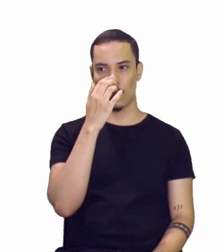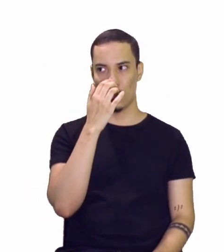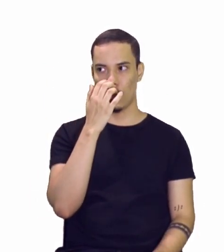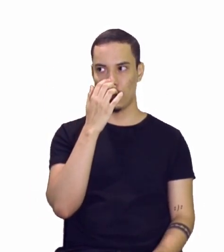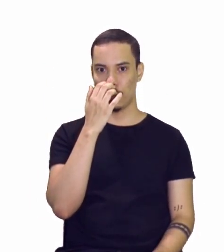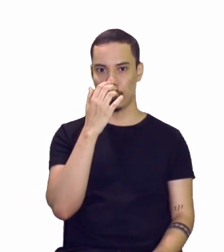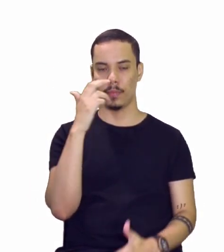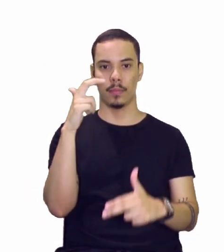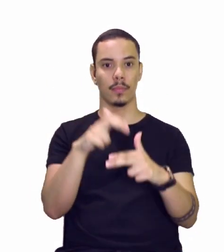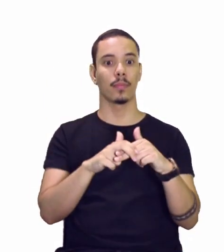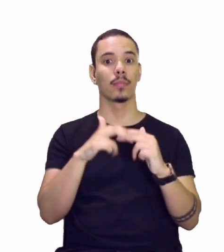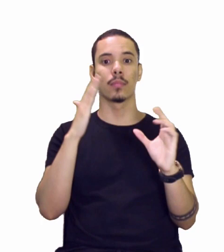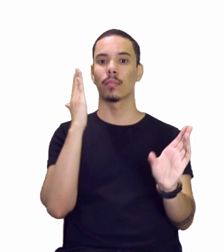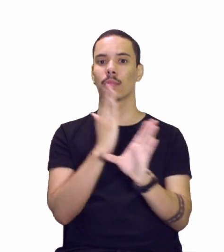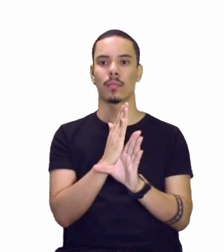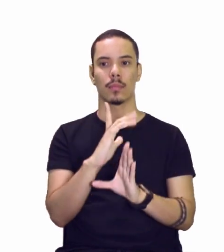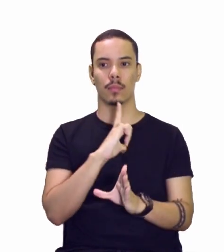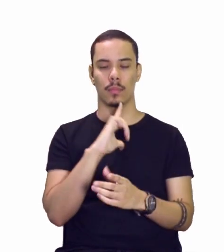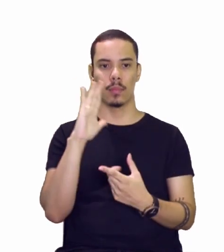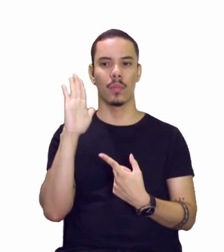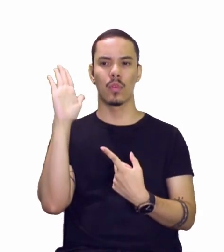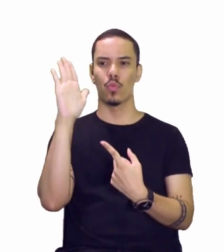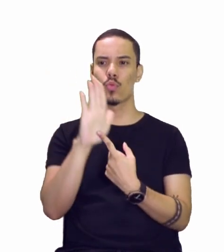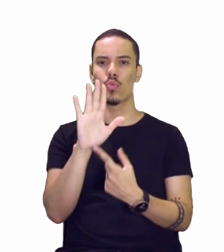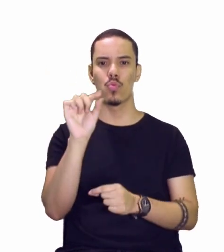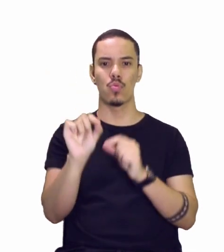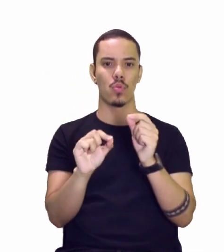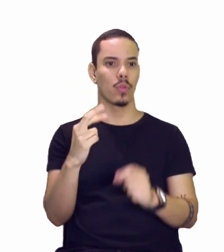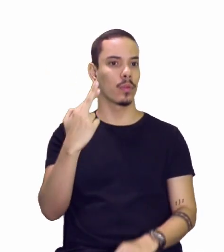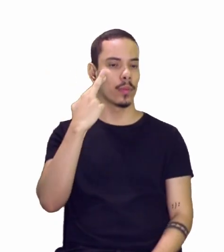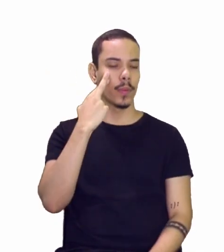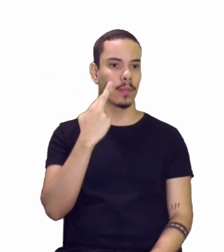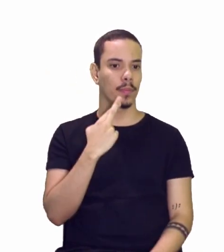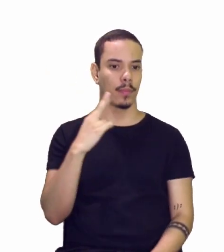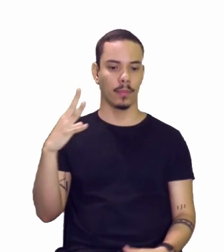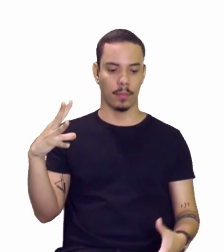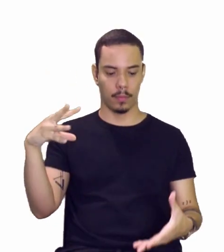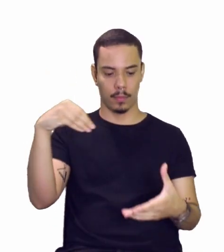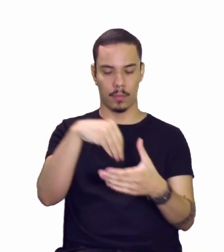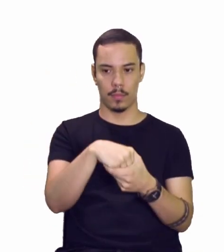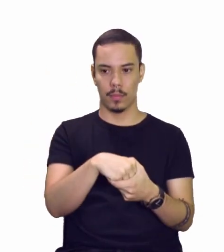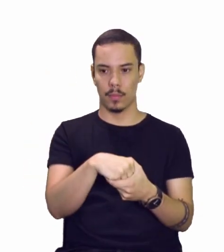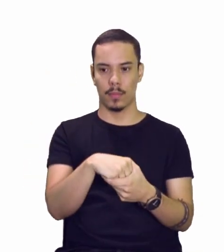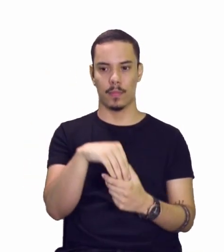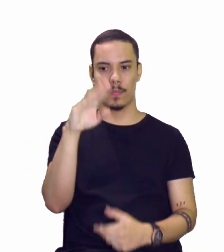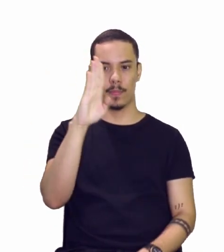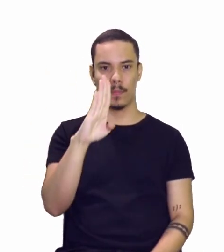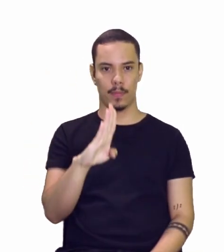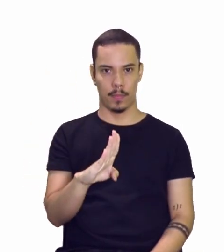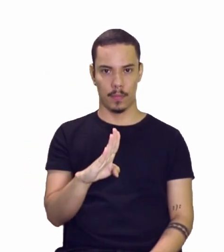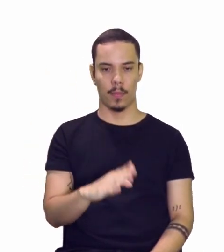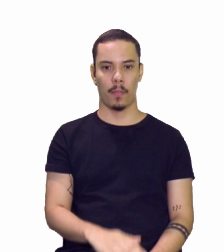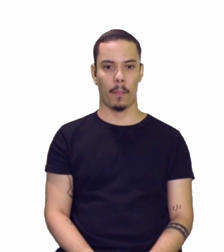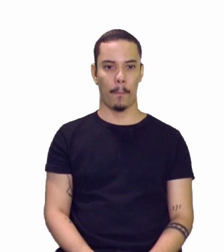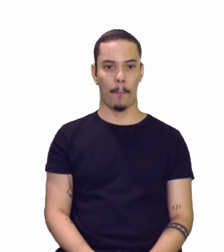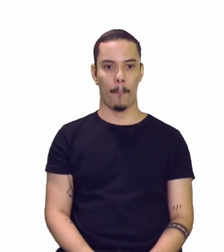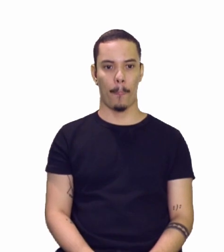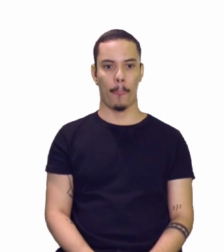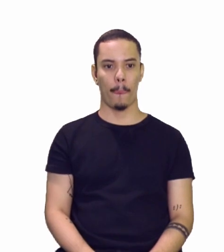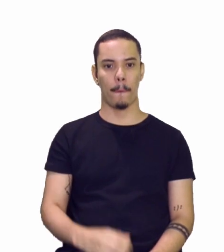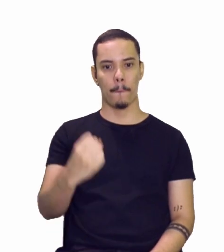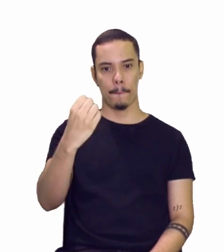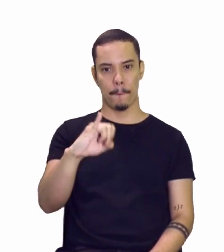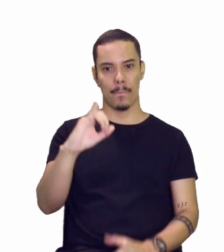ok? Portanto, eu estou trazendo o quê? Rondônia para dentro do Brasil.